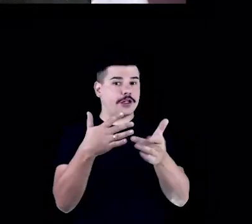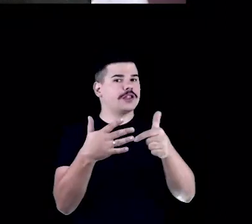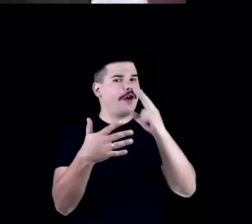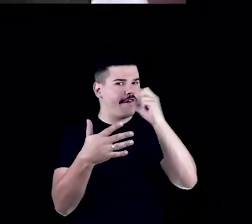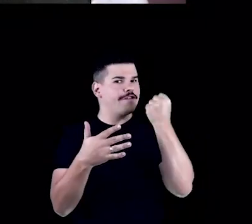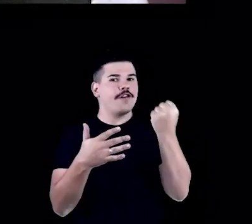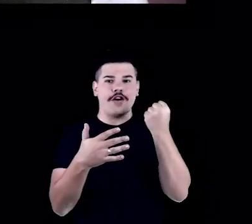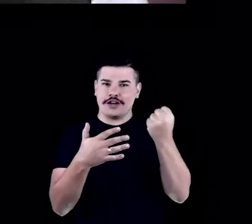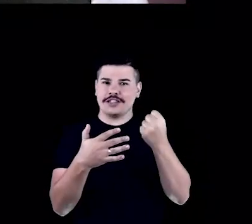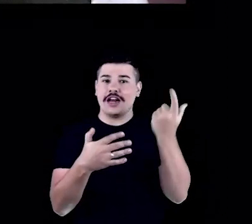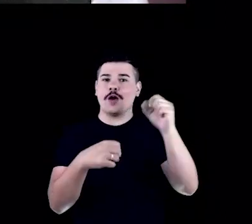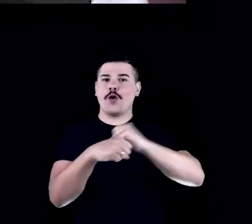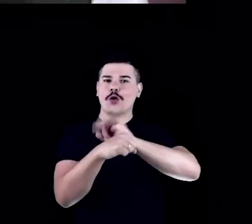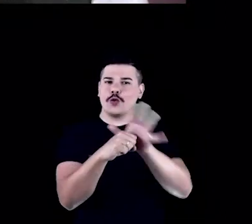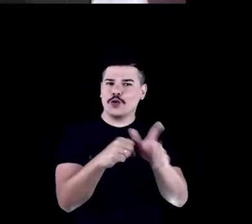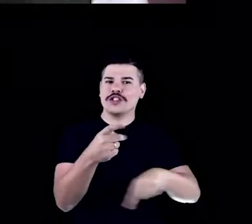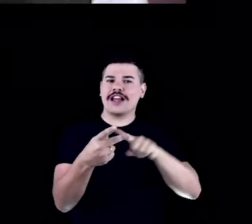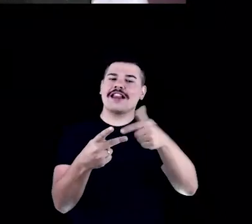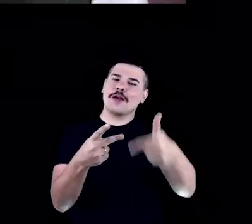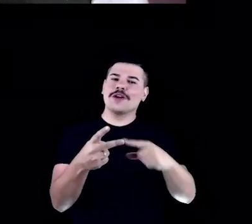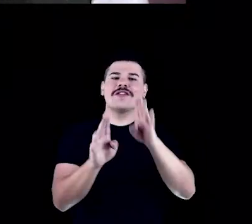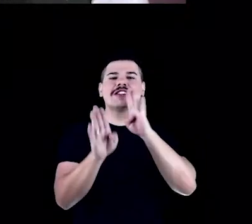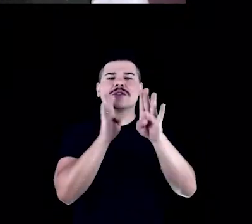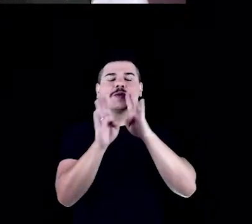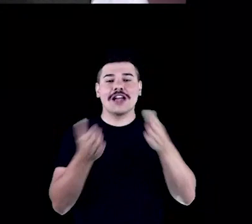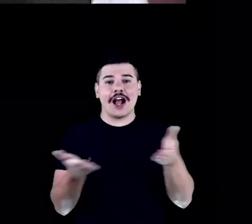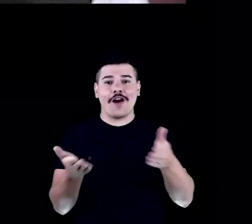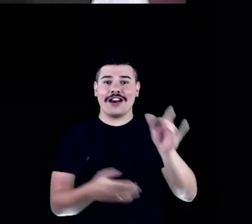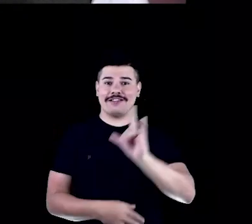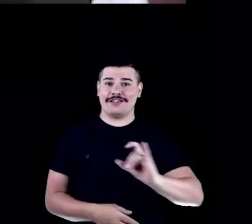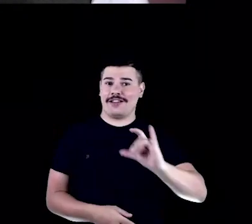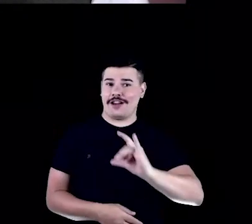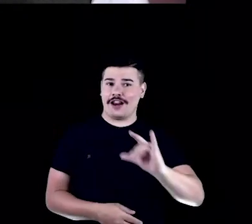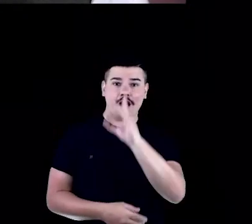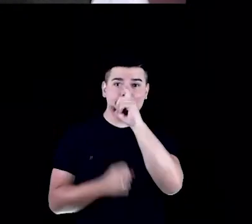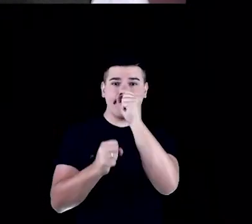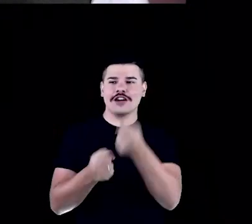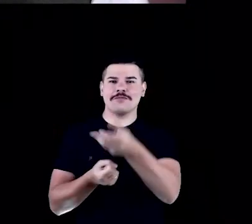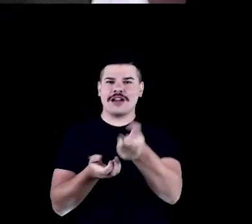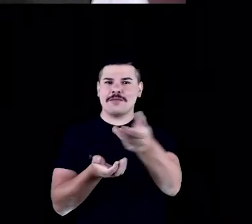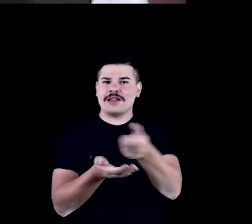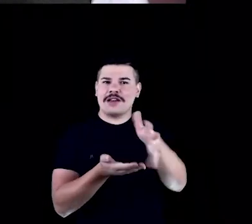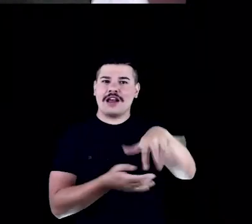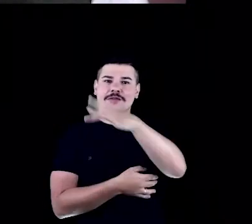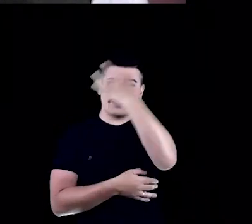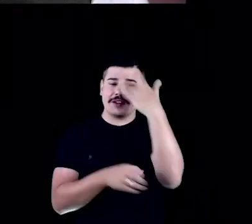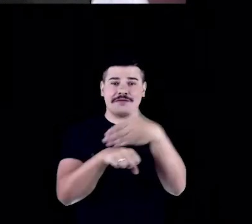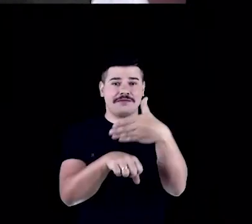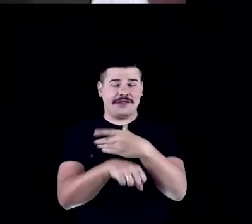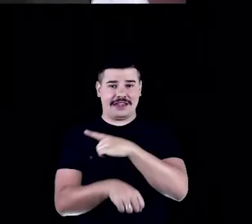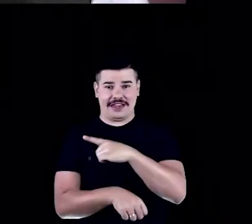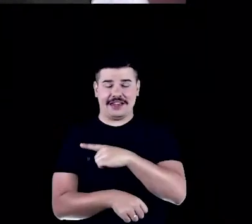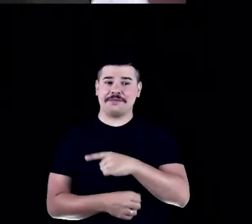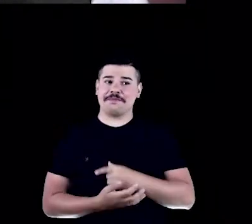redes sociais, né? Que antes Orkut, depois Facebook, agora Instagram, tem uma presença muito forte no cotidiano das